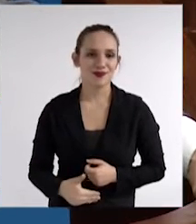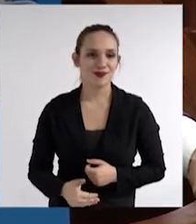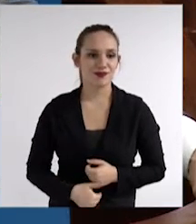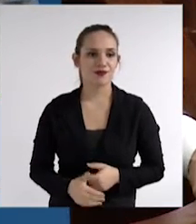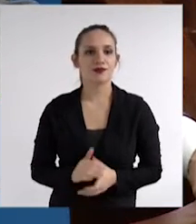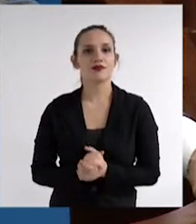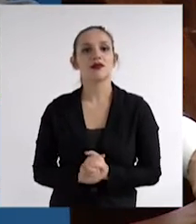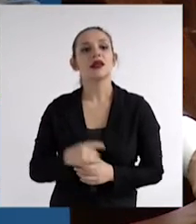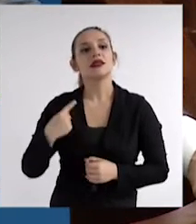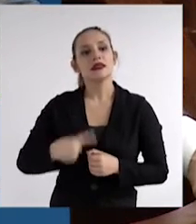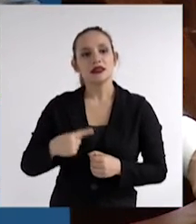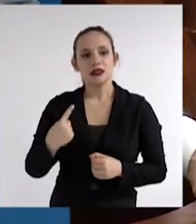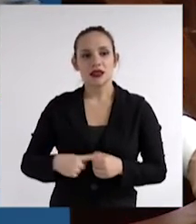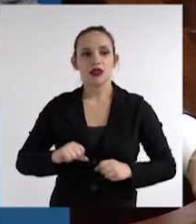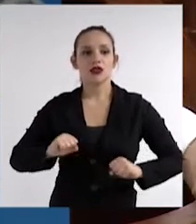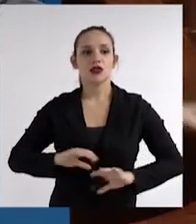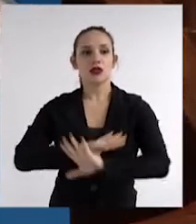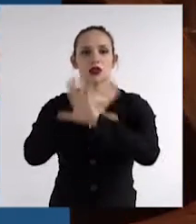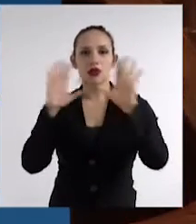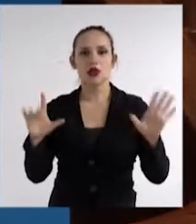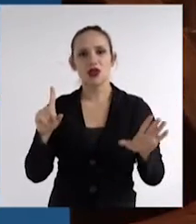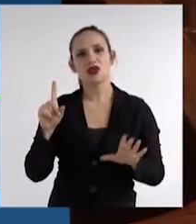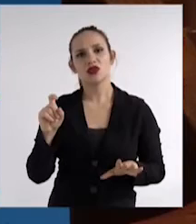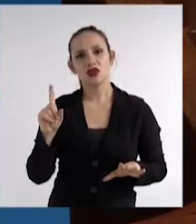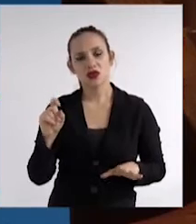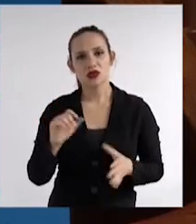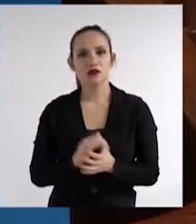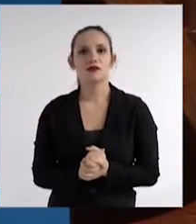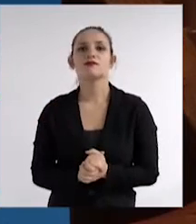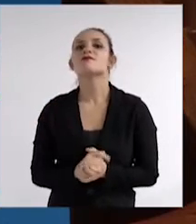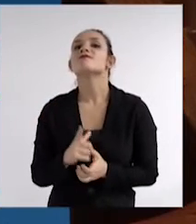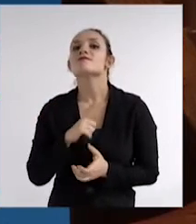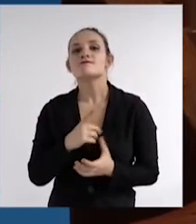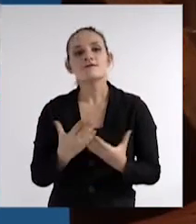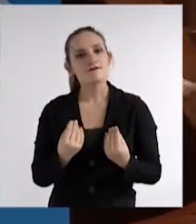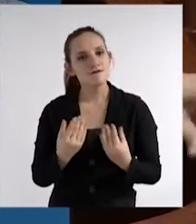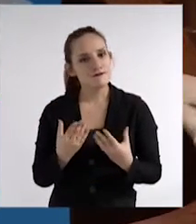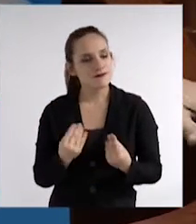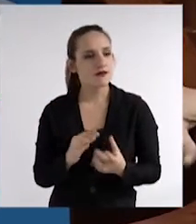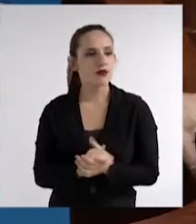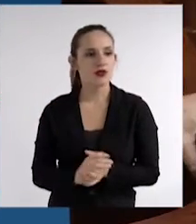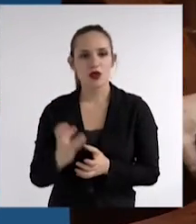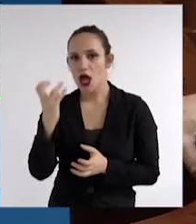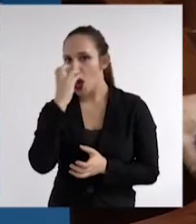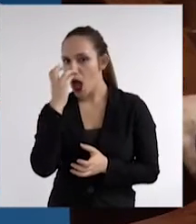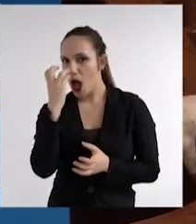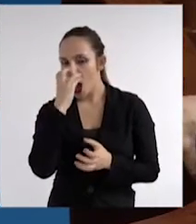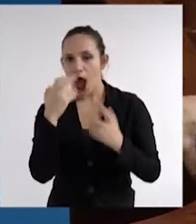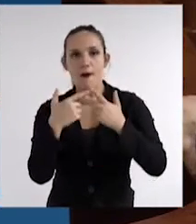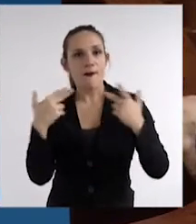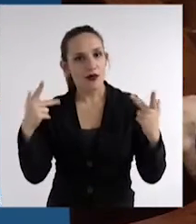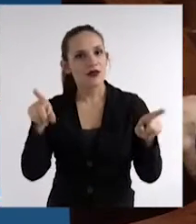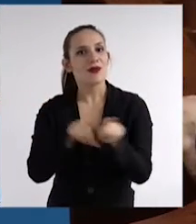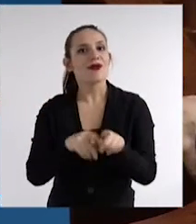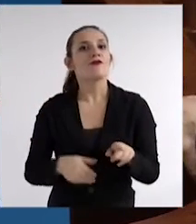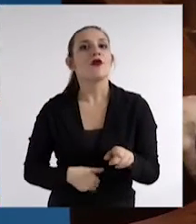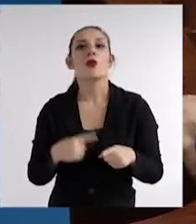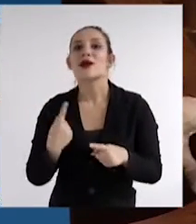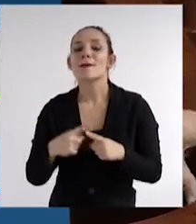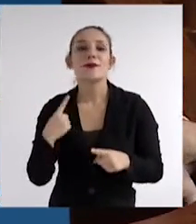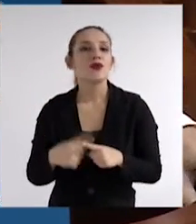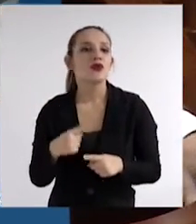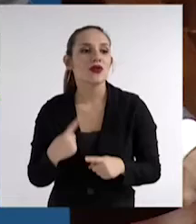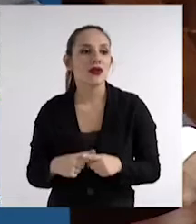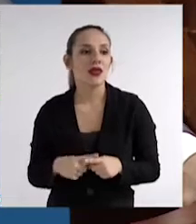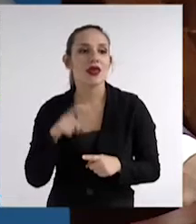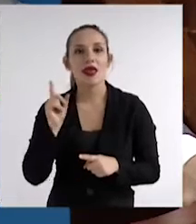Em Glória de Dourados, centenas de milhares de animais também, porque